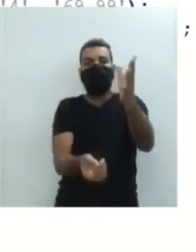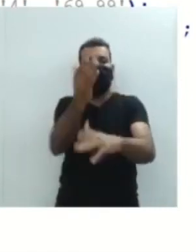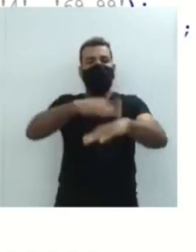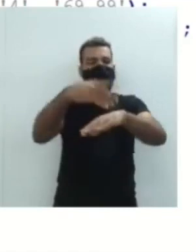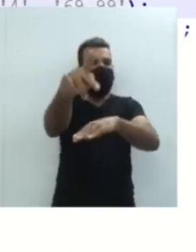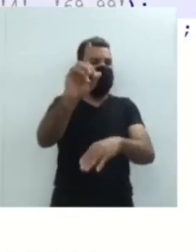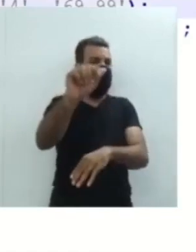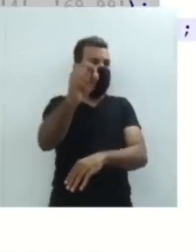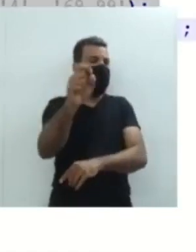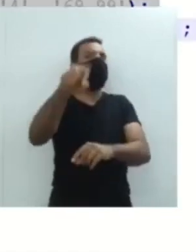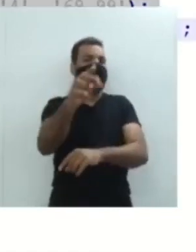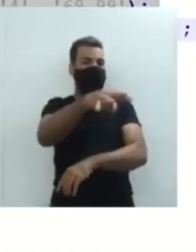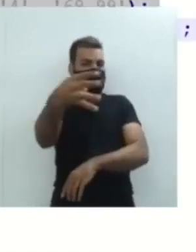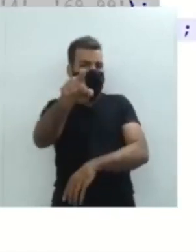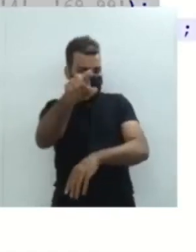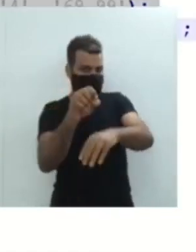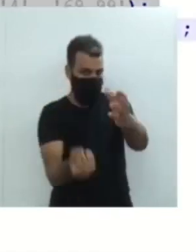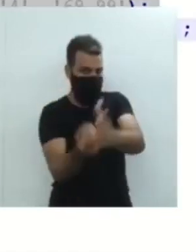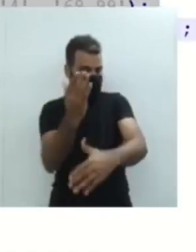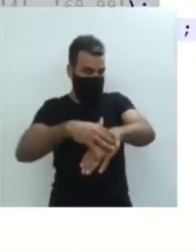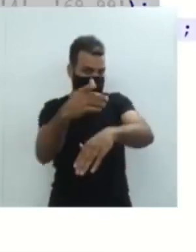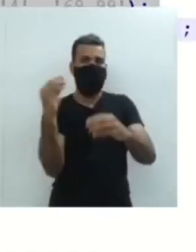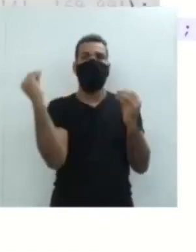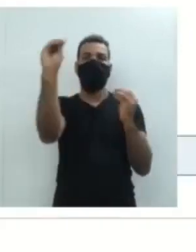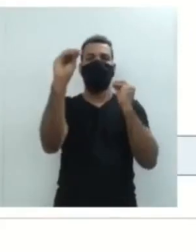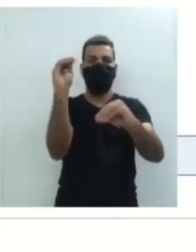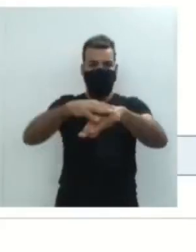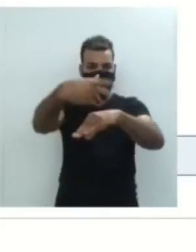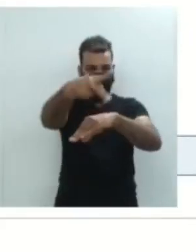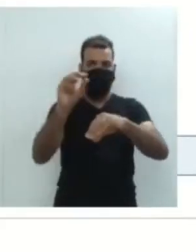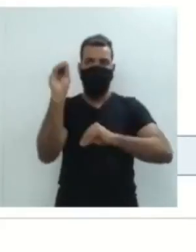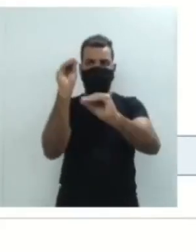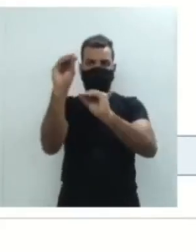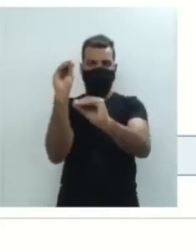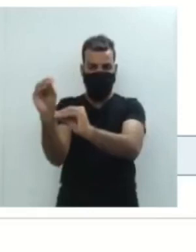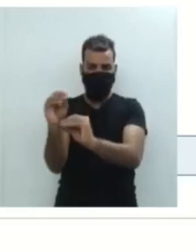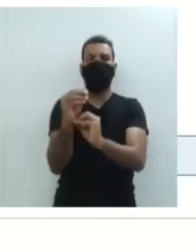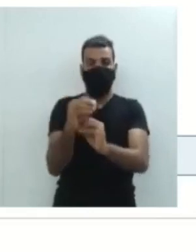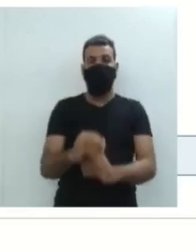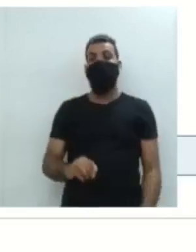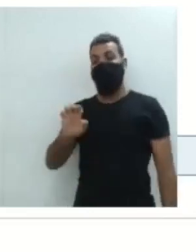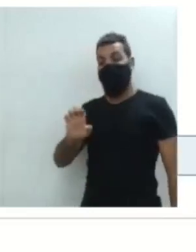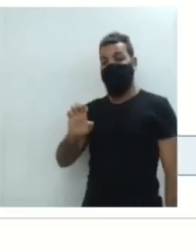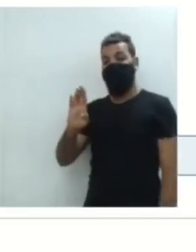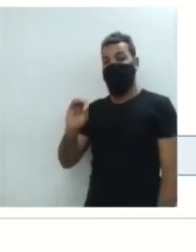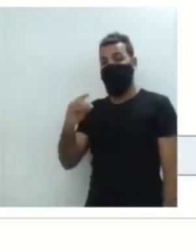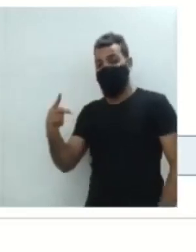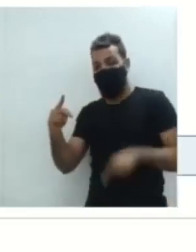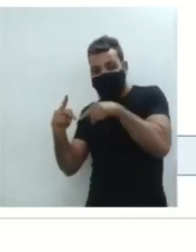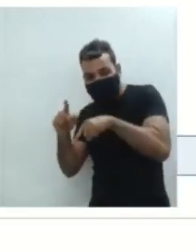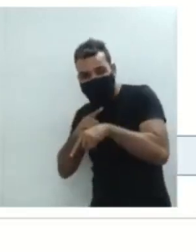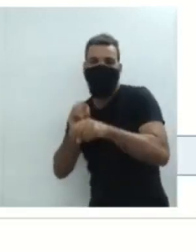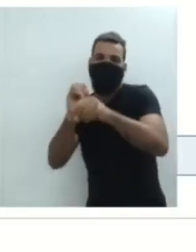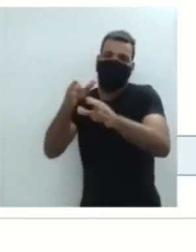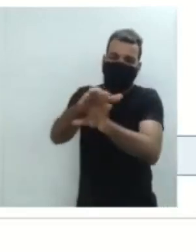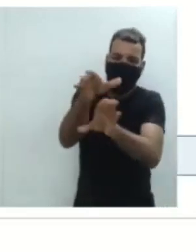criar tabela e inserir esses registros novamente o e-book tem o passo a passo de como fazer isso eu não vou fazer porque o